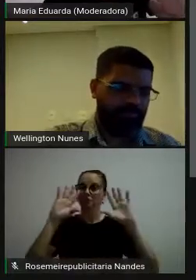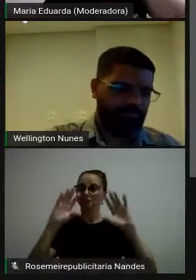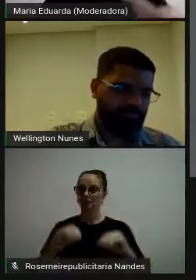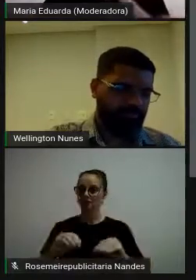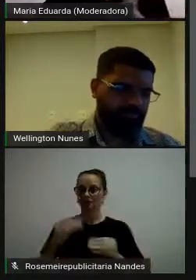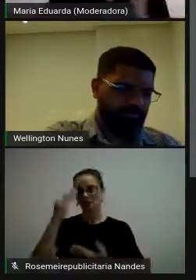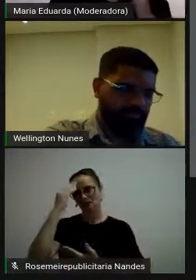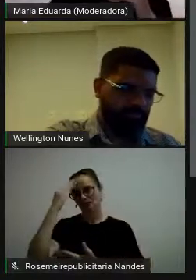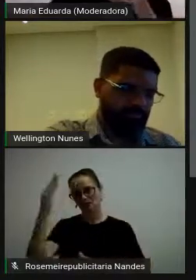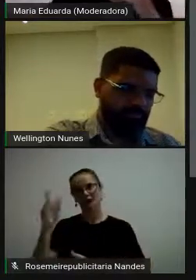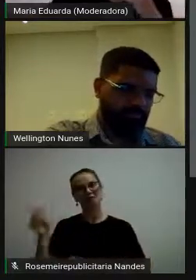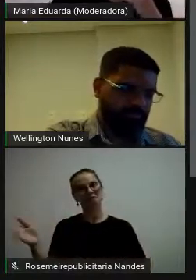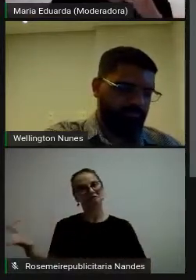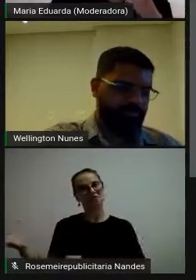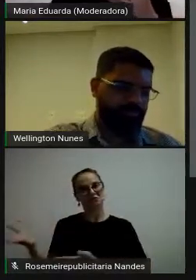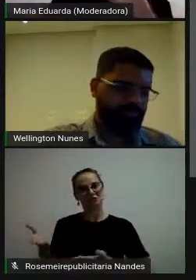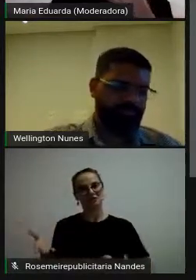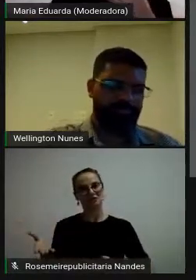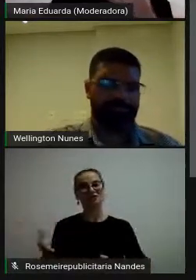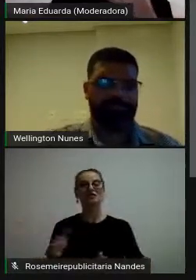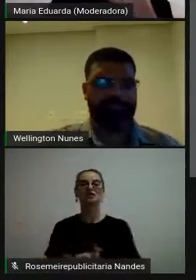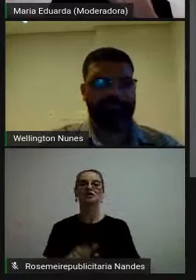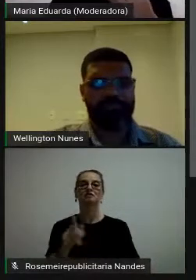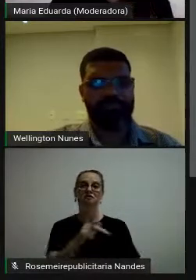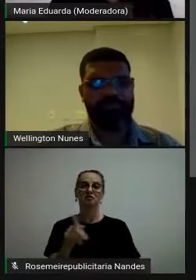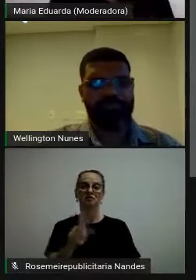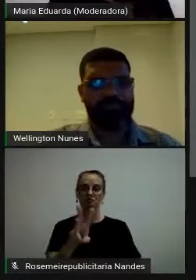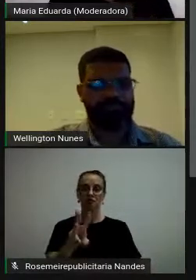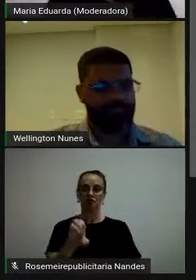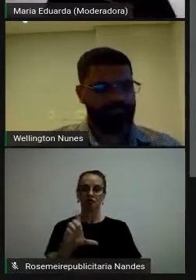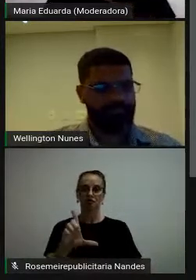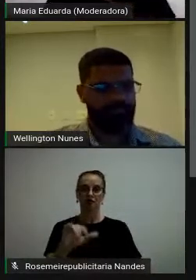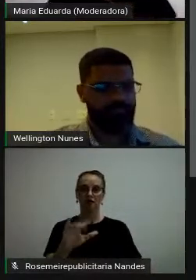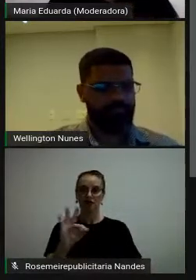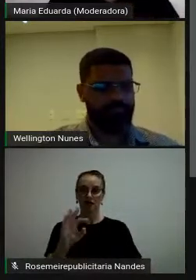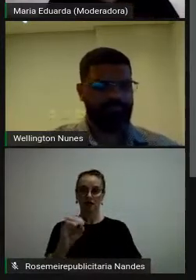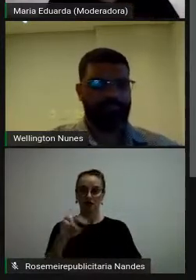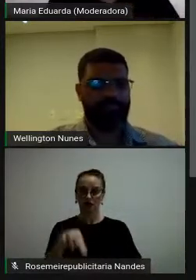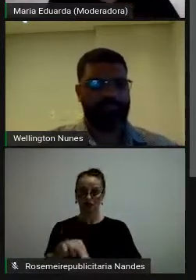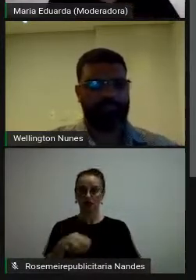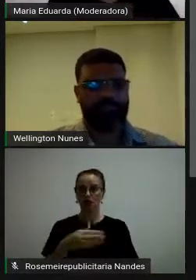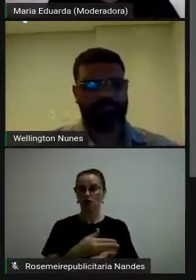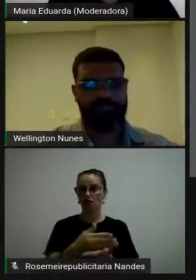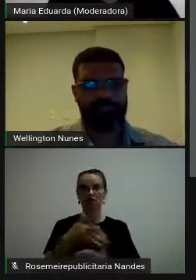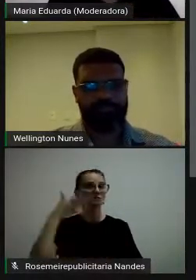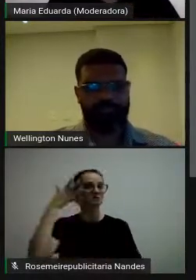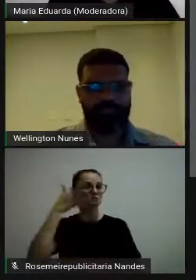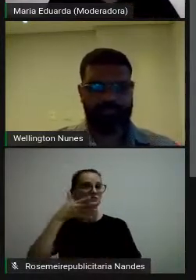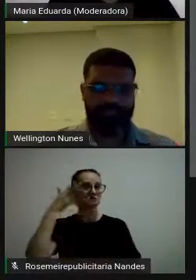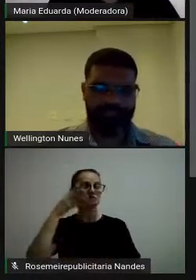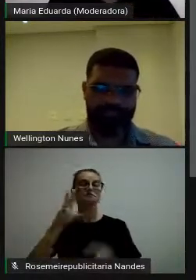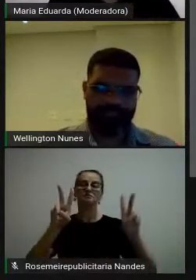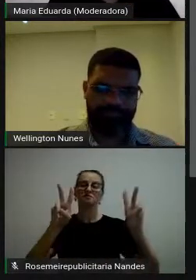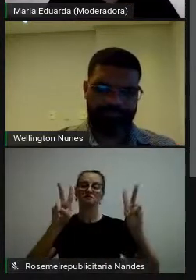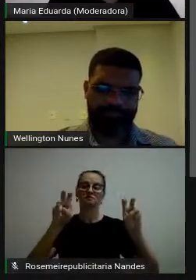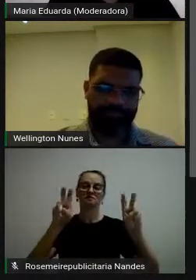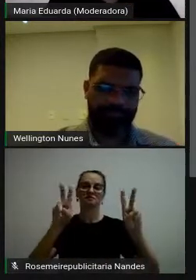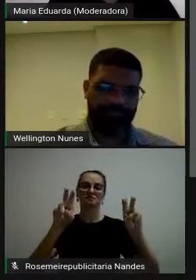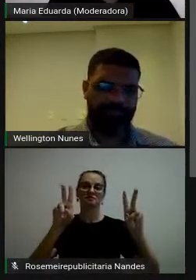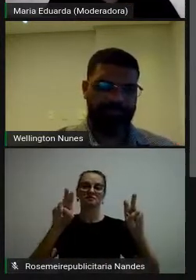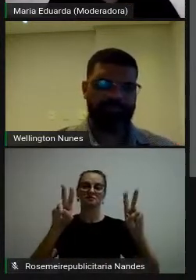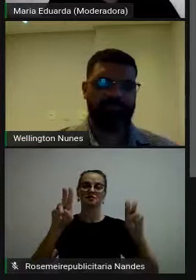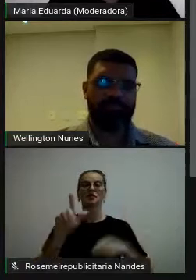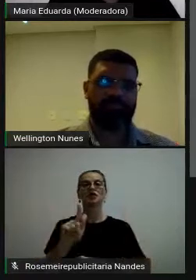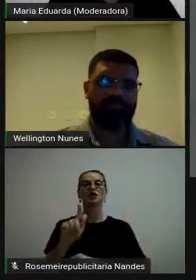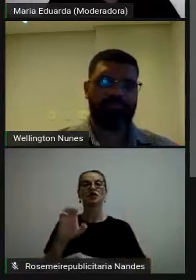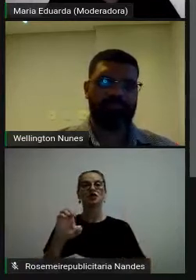nosso palestrante convidado de hoje, o professor Wellington, que vai estar ministrando essa palestra sobre geotecnologias na engenharia ambiental. O professor